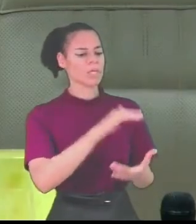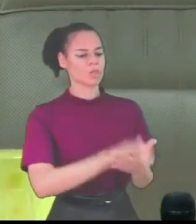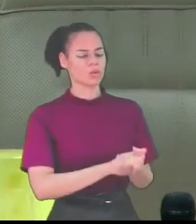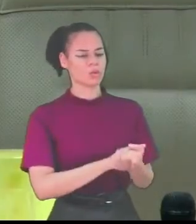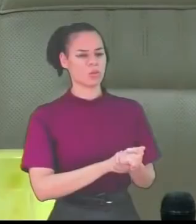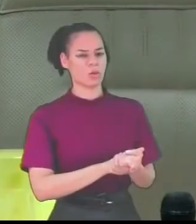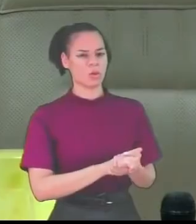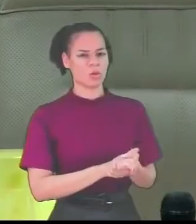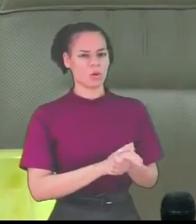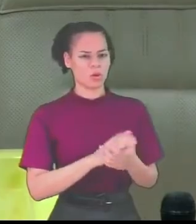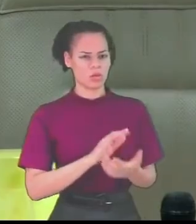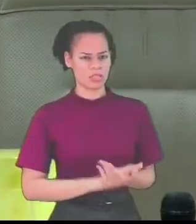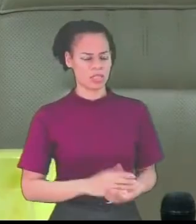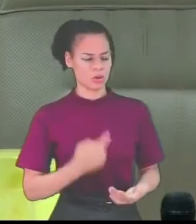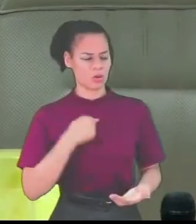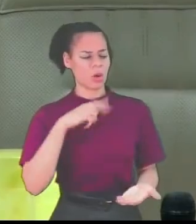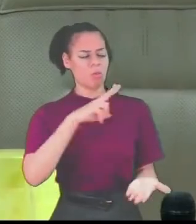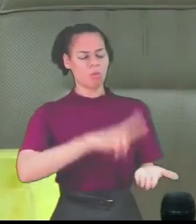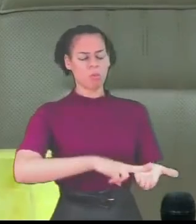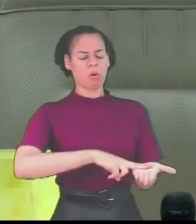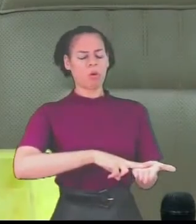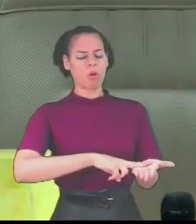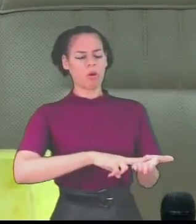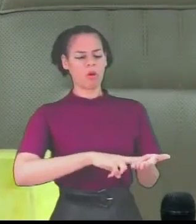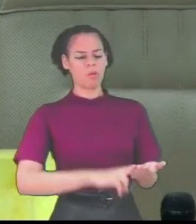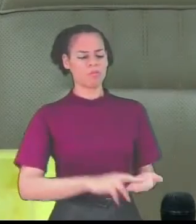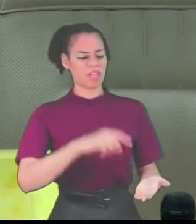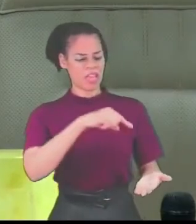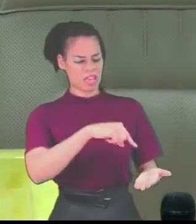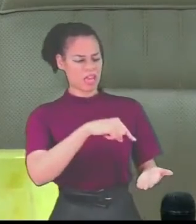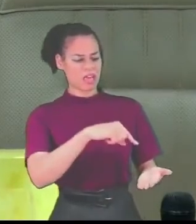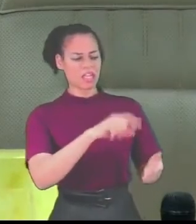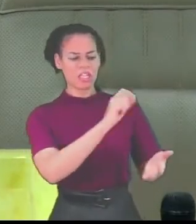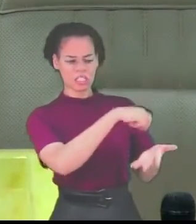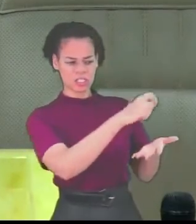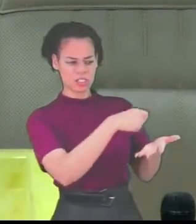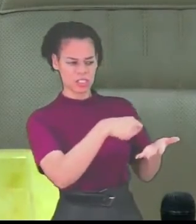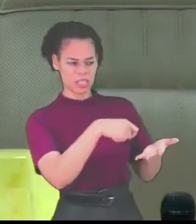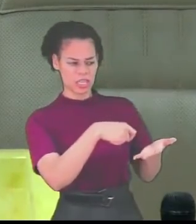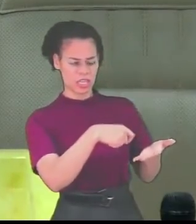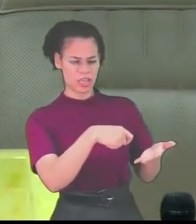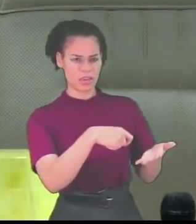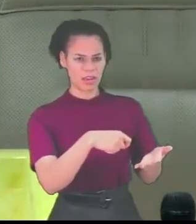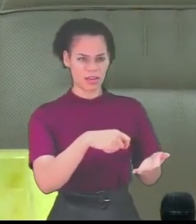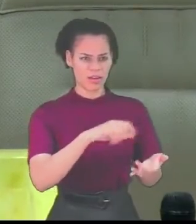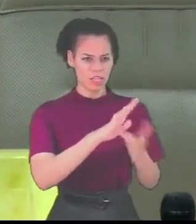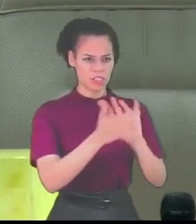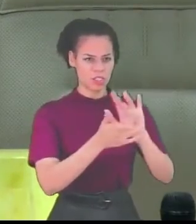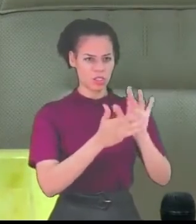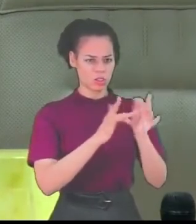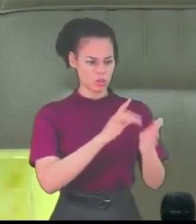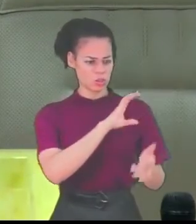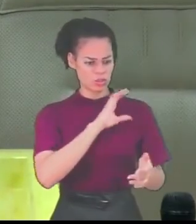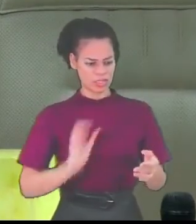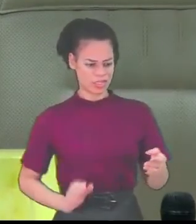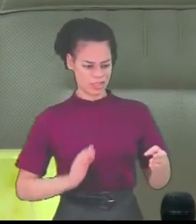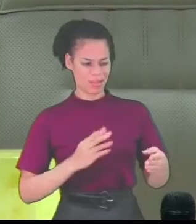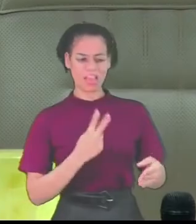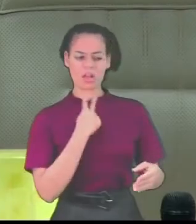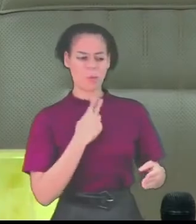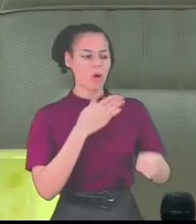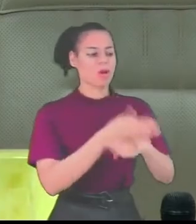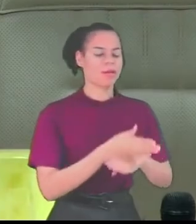que na minha lápide tumular Coloque aqui Cristo não pode entrar e assim foi feito